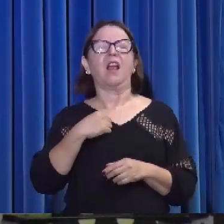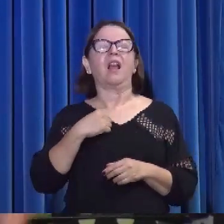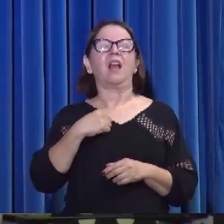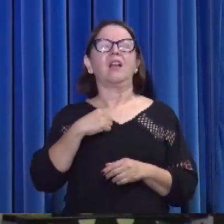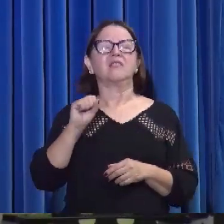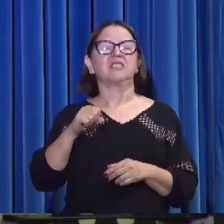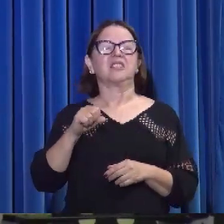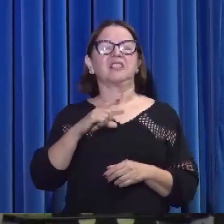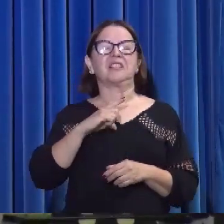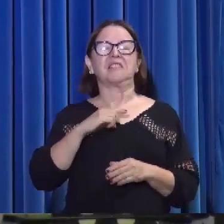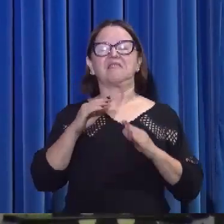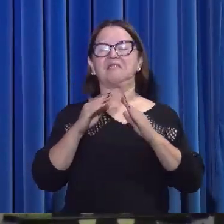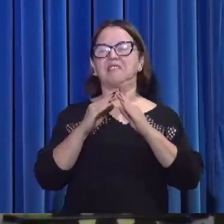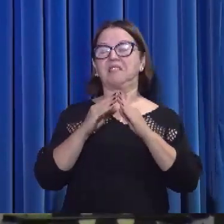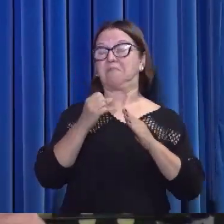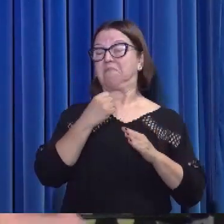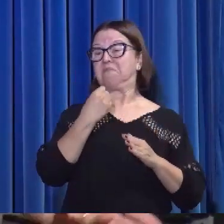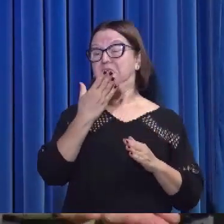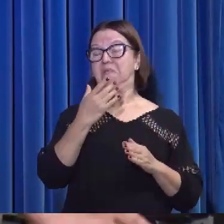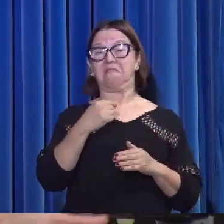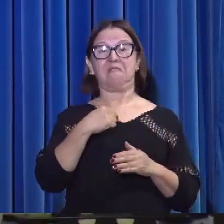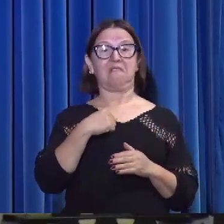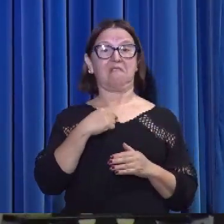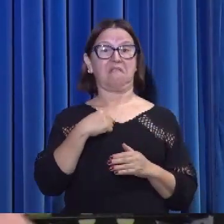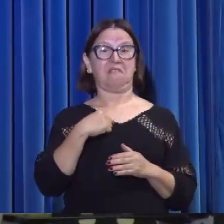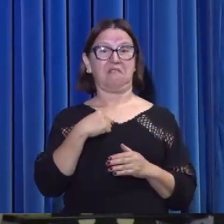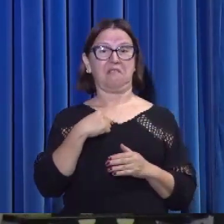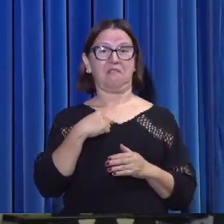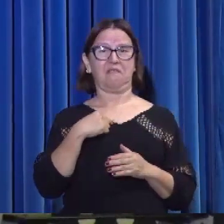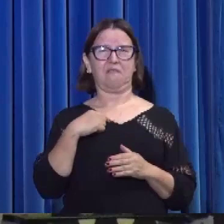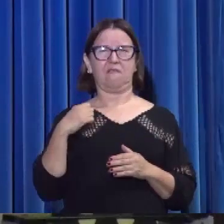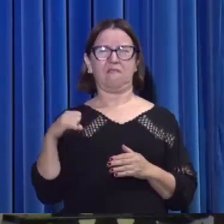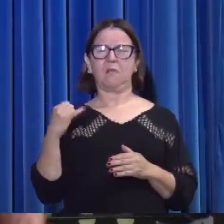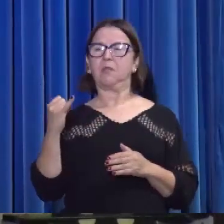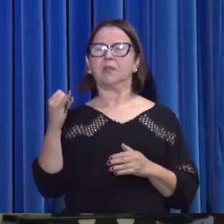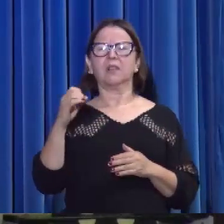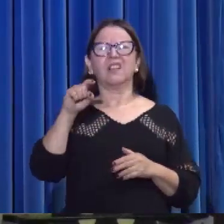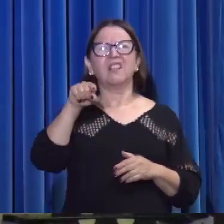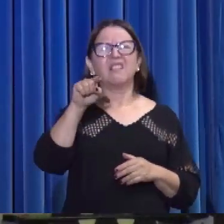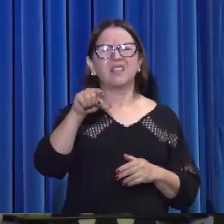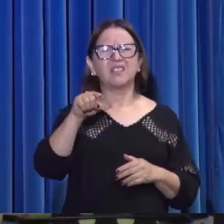casa boa, eu sou um homem de posição, o que você tem?"